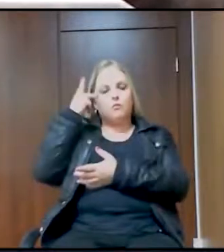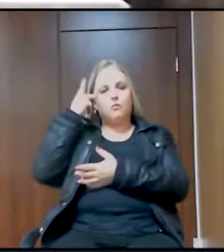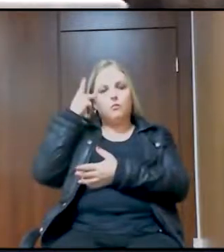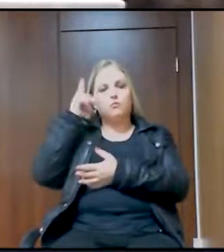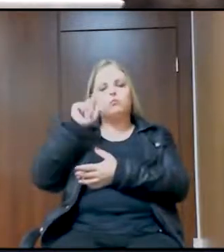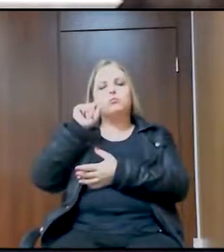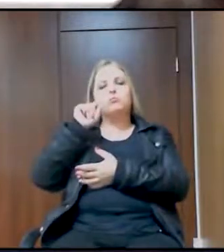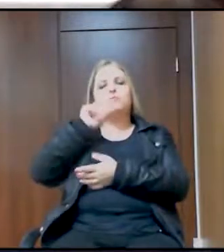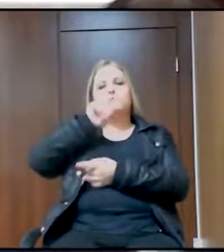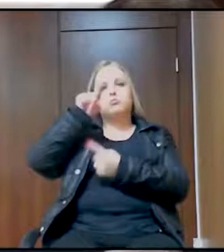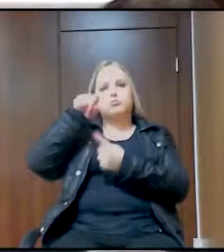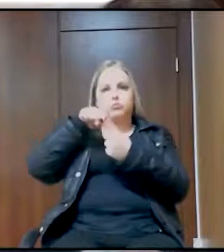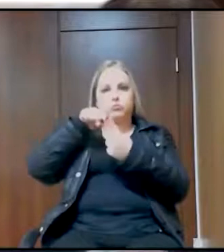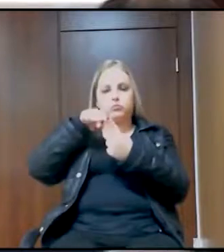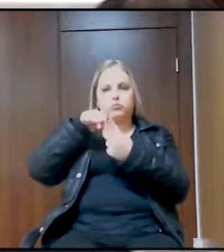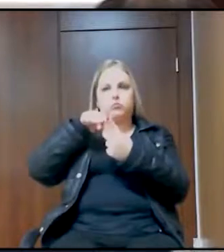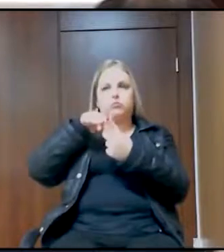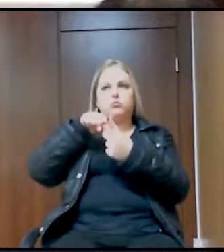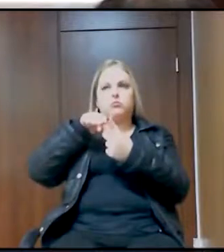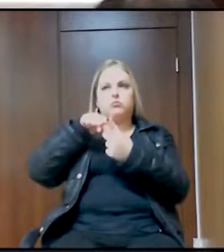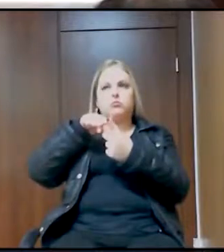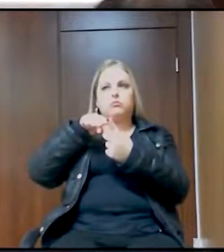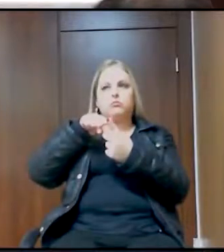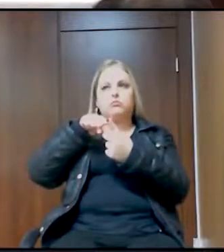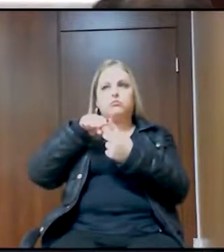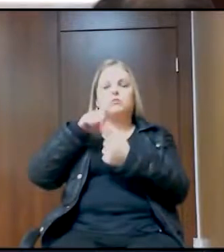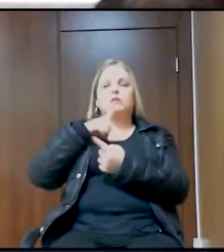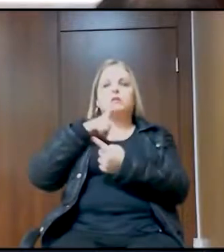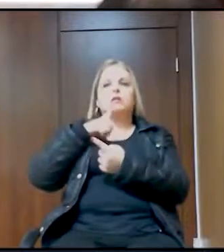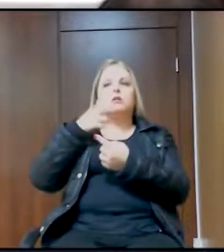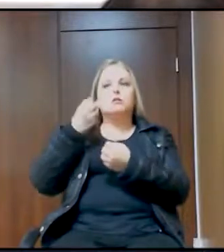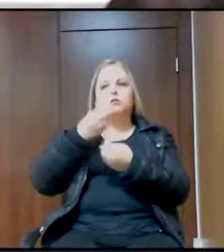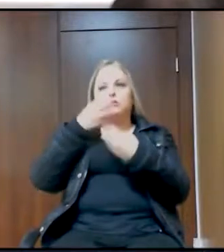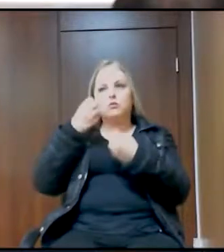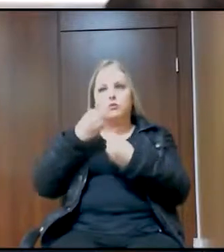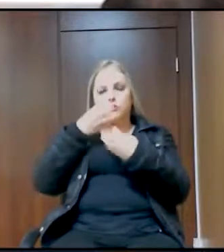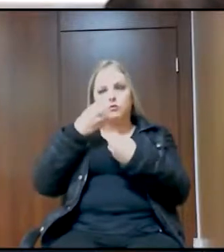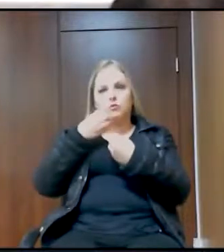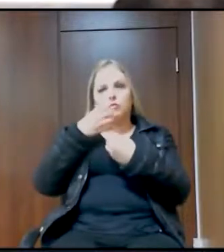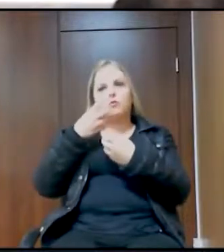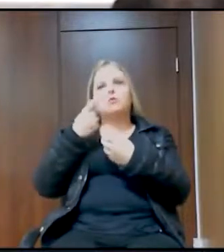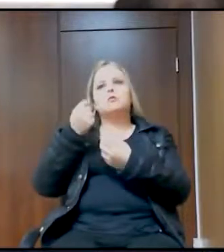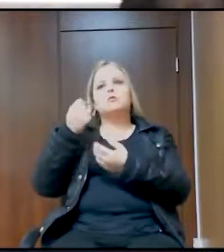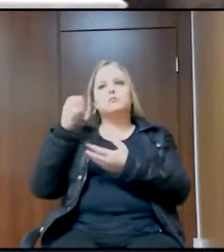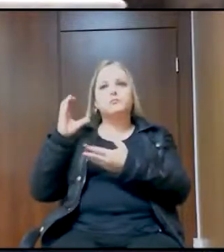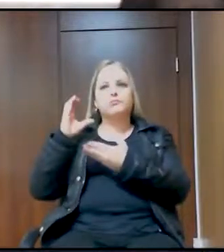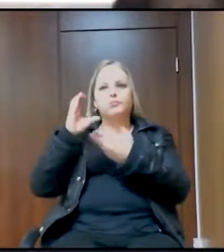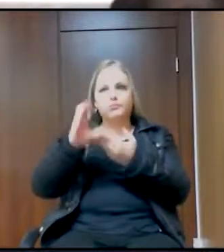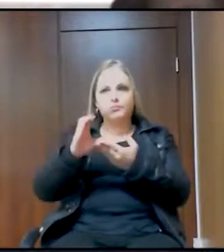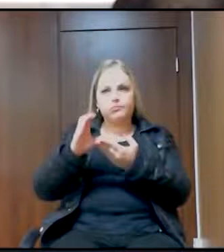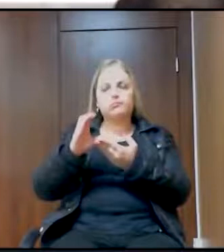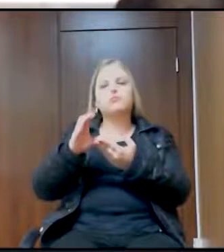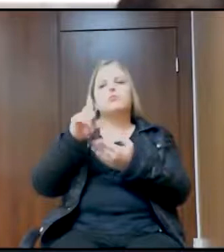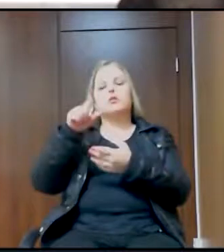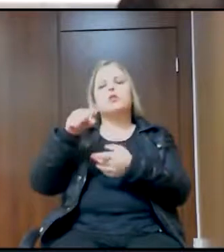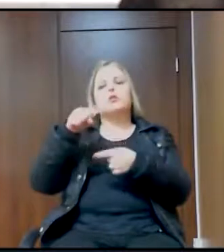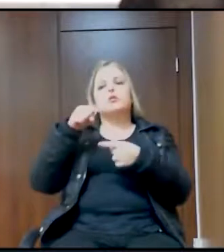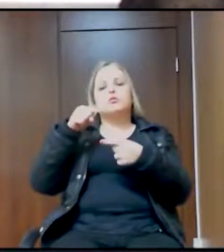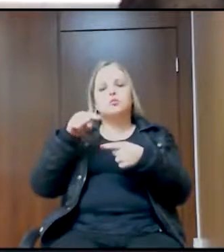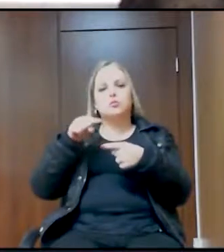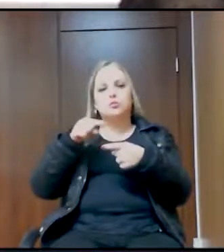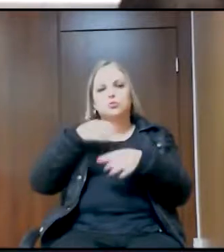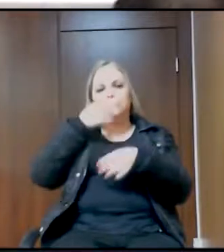ela tem como objetivo obter dados, subsídios, informações, sugestões,